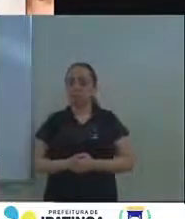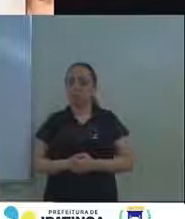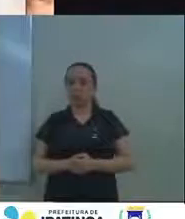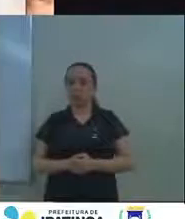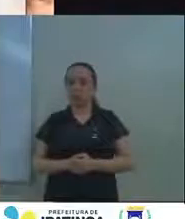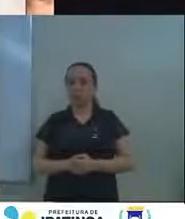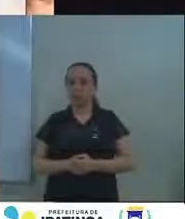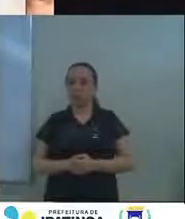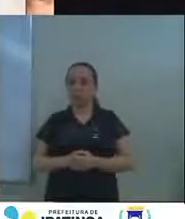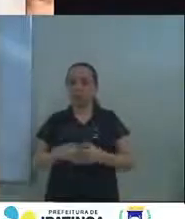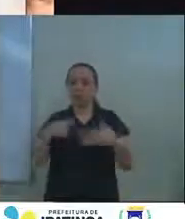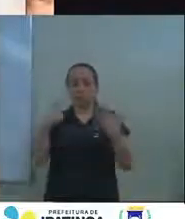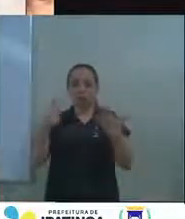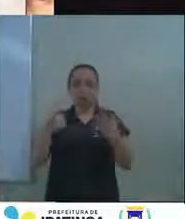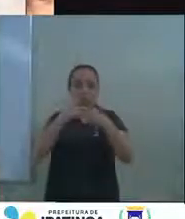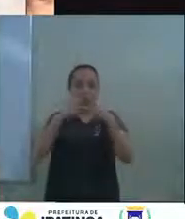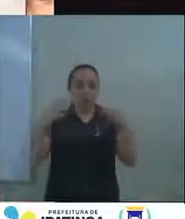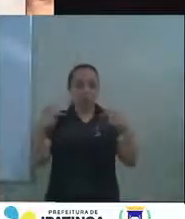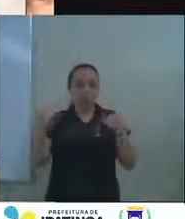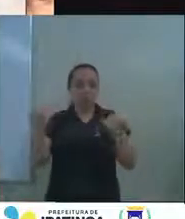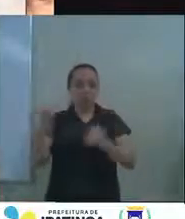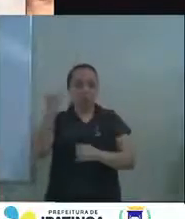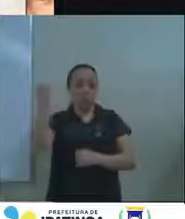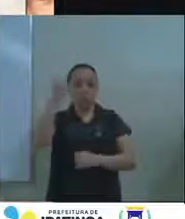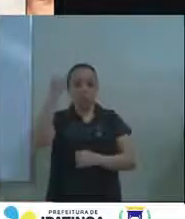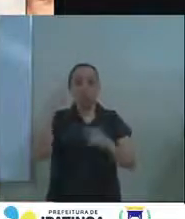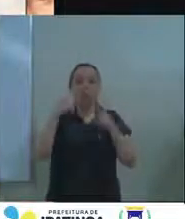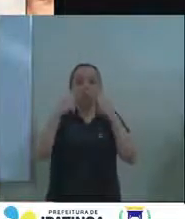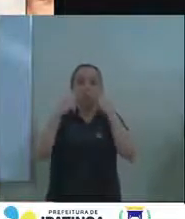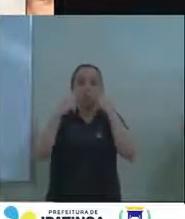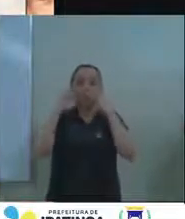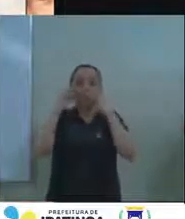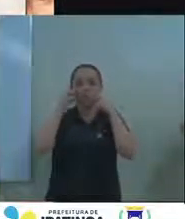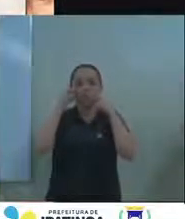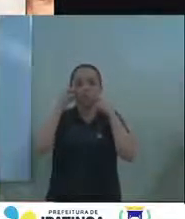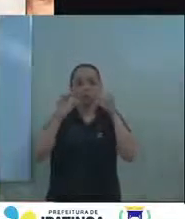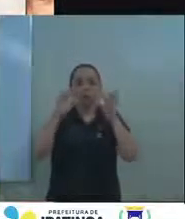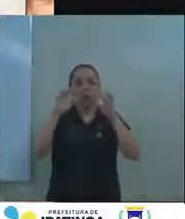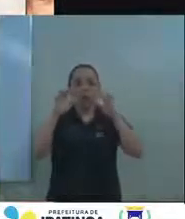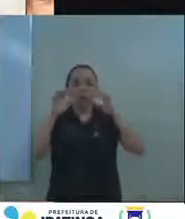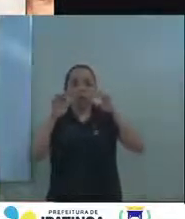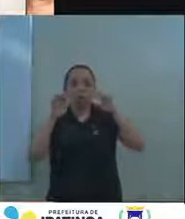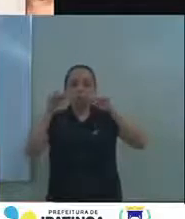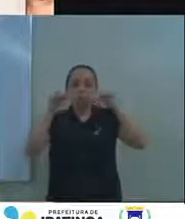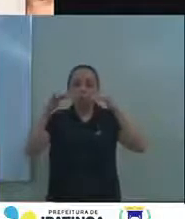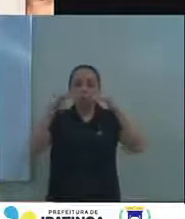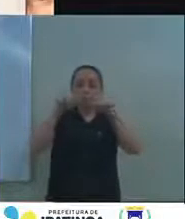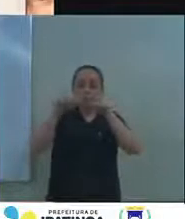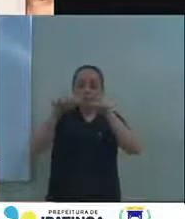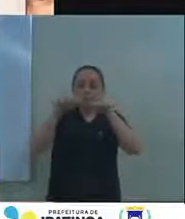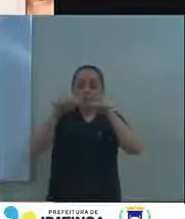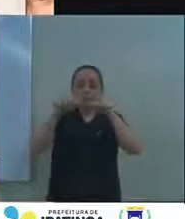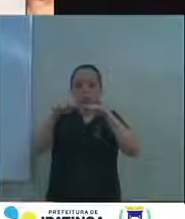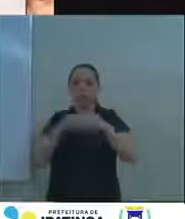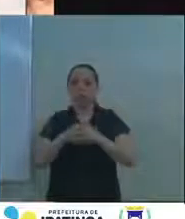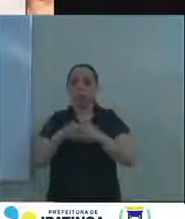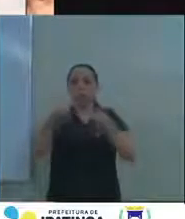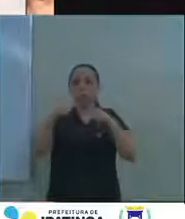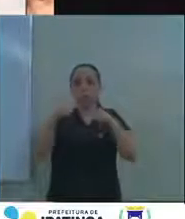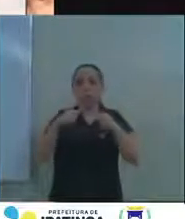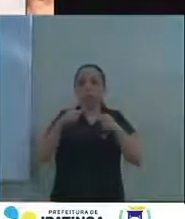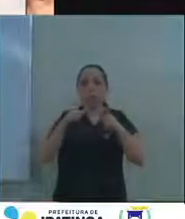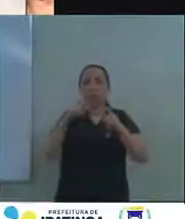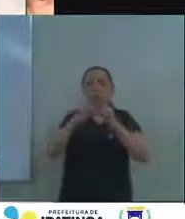outro ponto muito importante, articulação. Se eu falo aqui assim, eu preciso